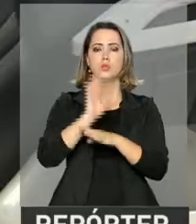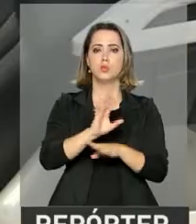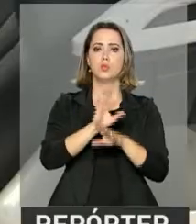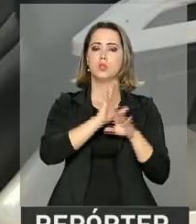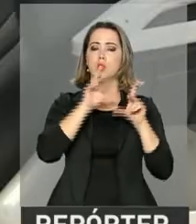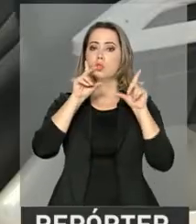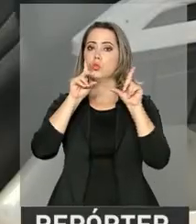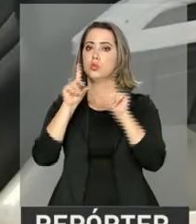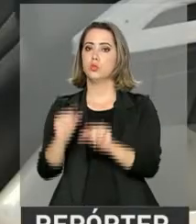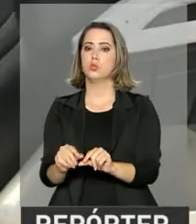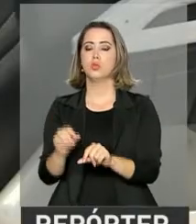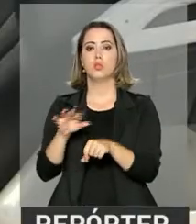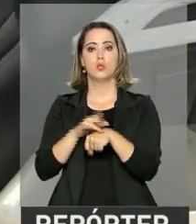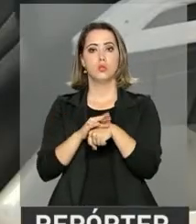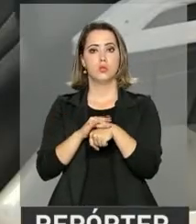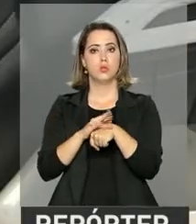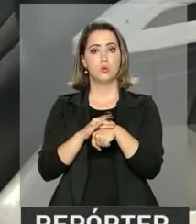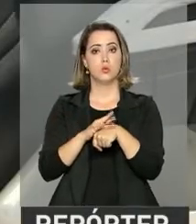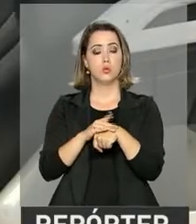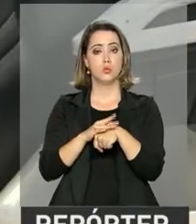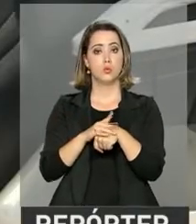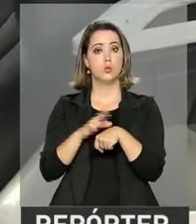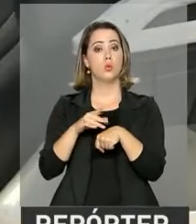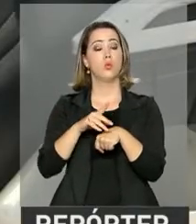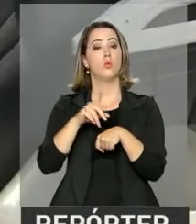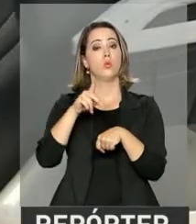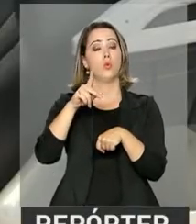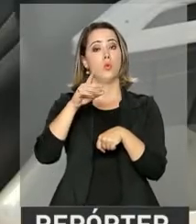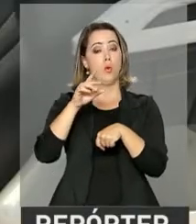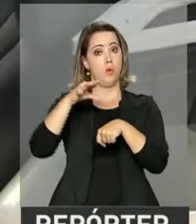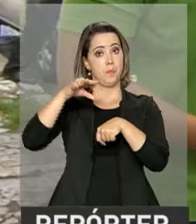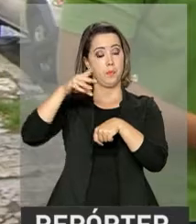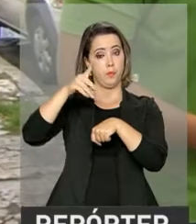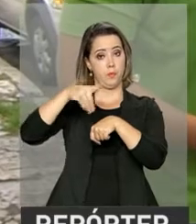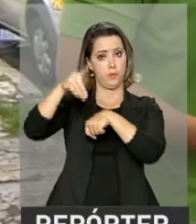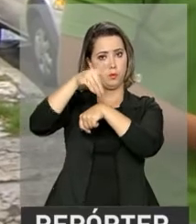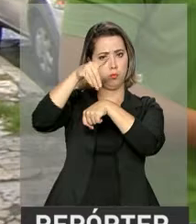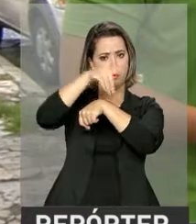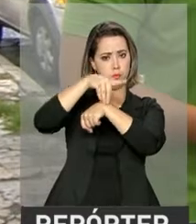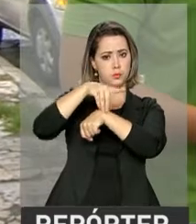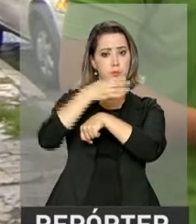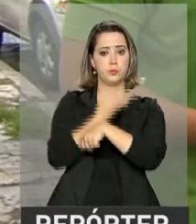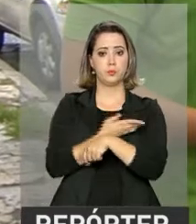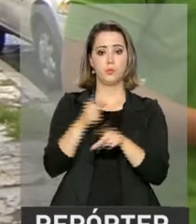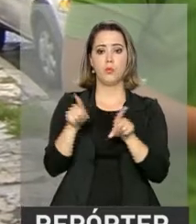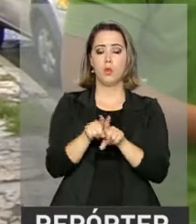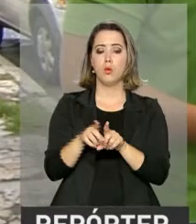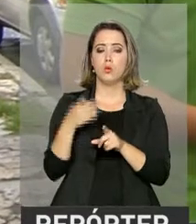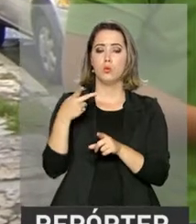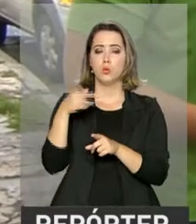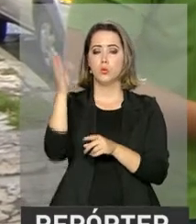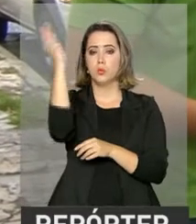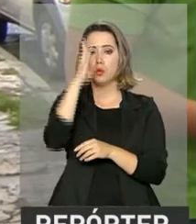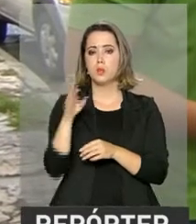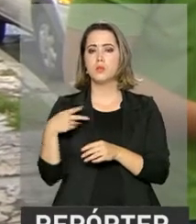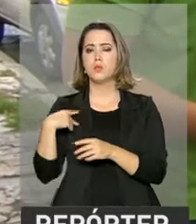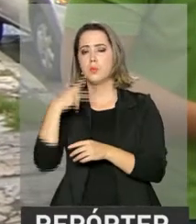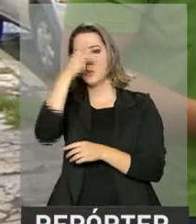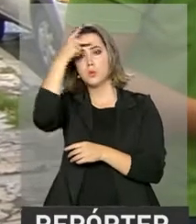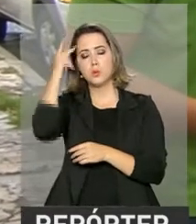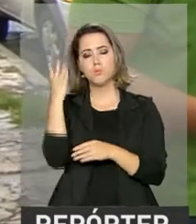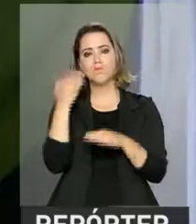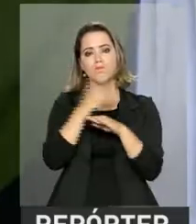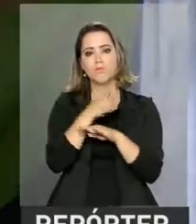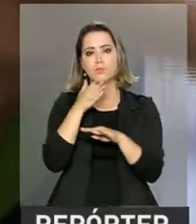reduzir a incidência de doenças transmitidas pelo Aedes aegypti. No Brasil, agentes de saúde e voluntários vão às ruas para cumprir